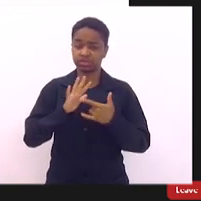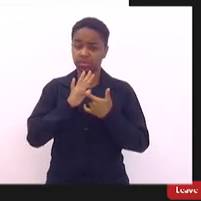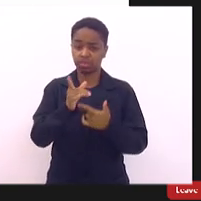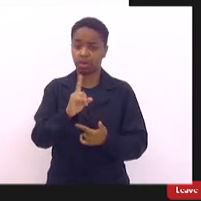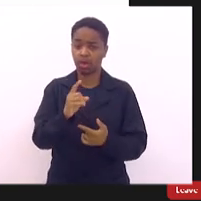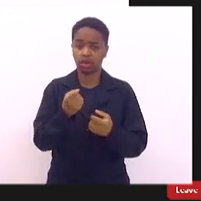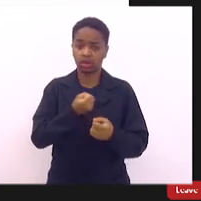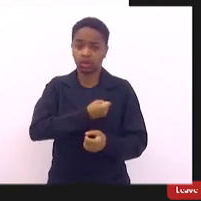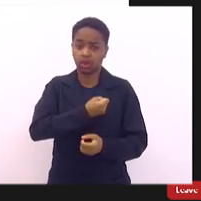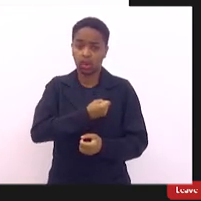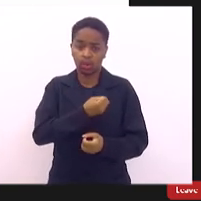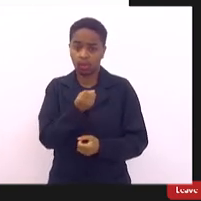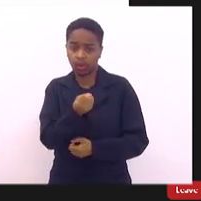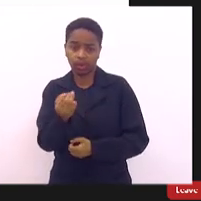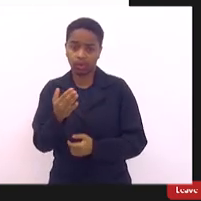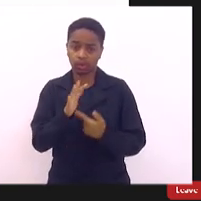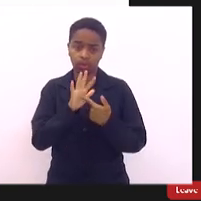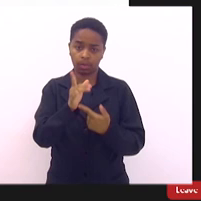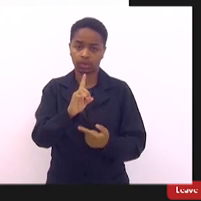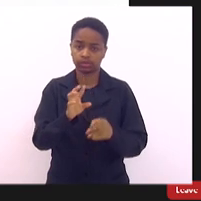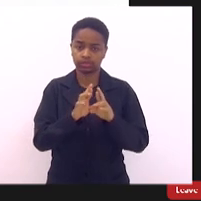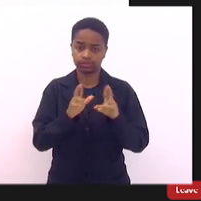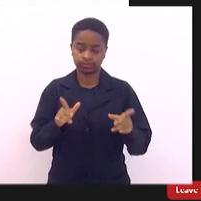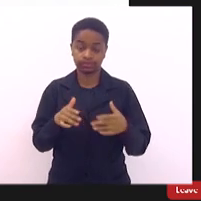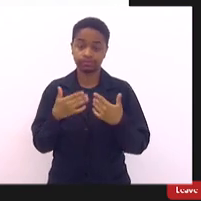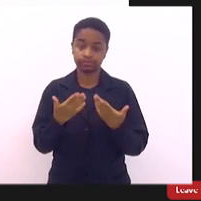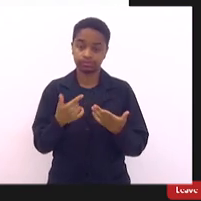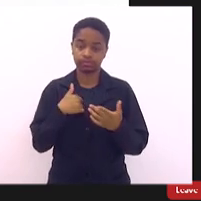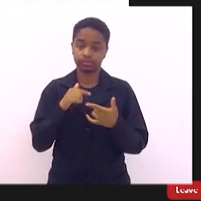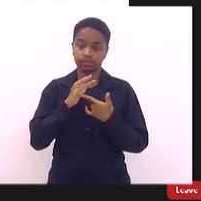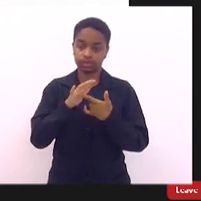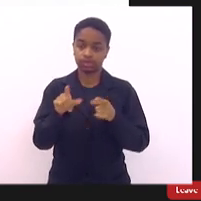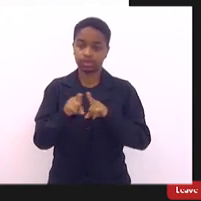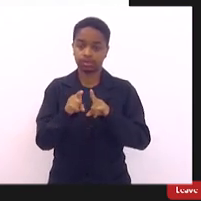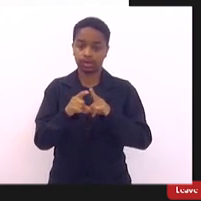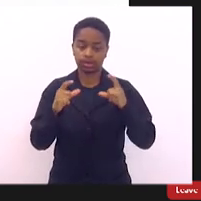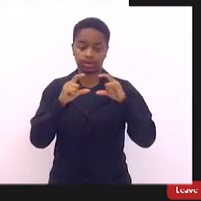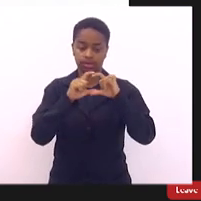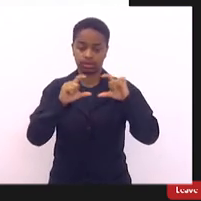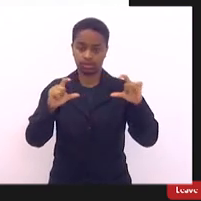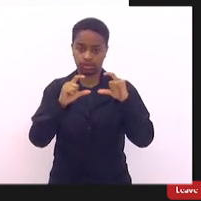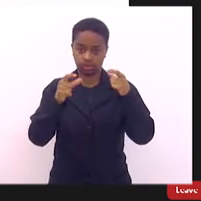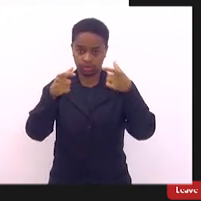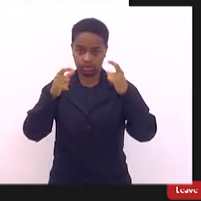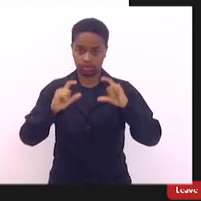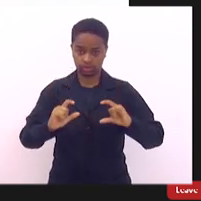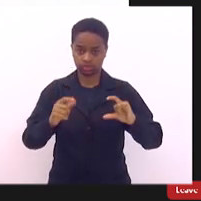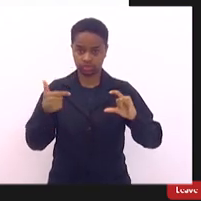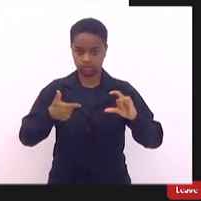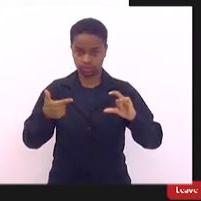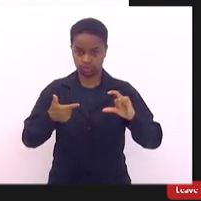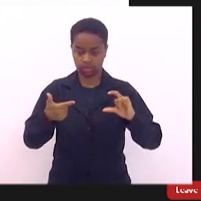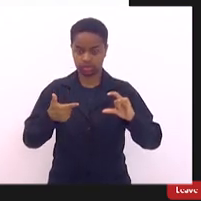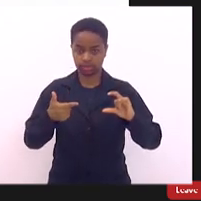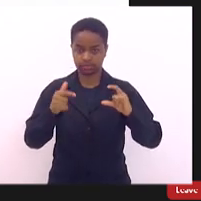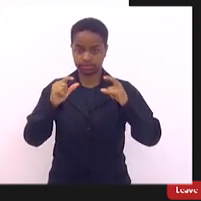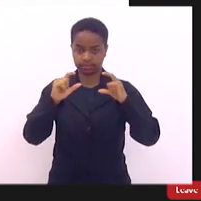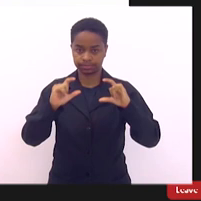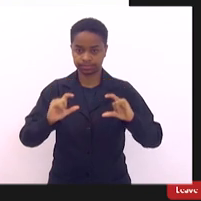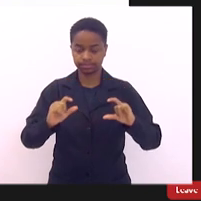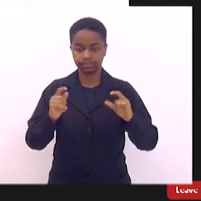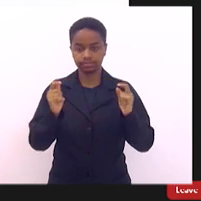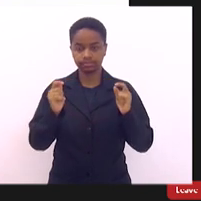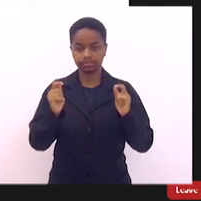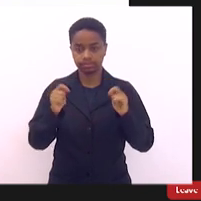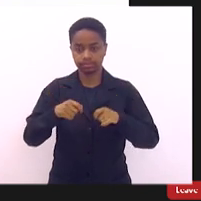né? E aí eu vou até apontar aqui para essa tabela 2, logo embaixo, que olhando,